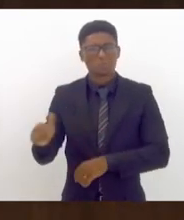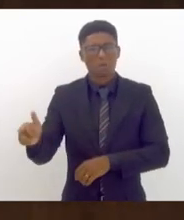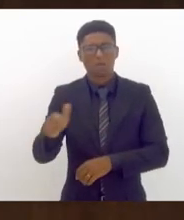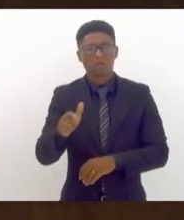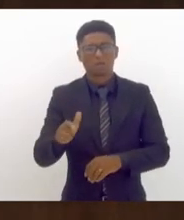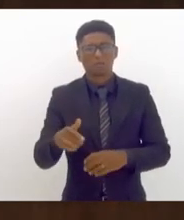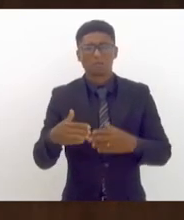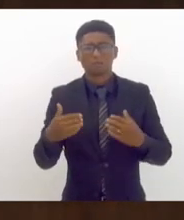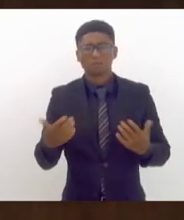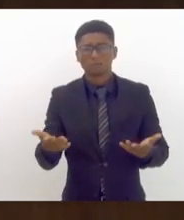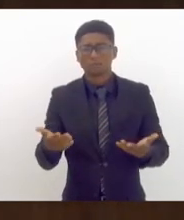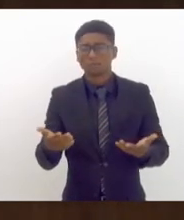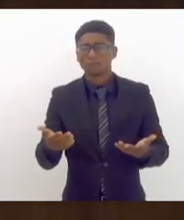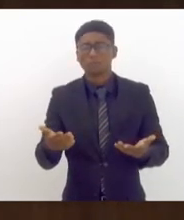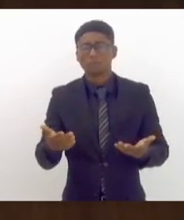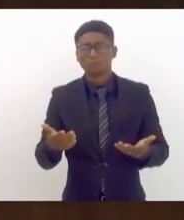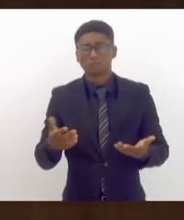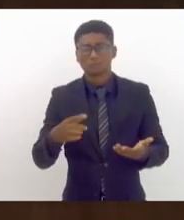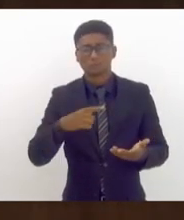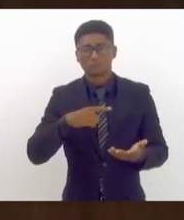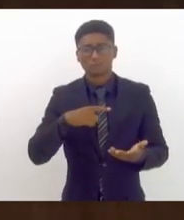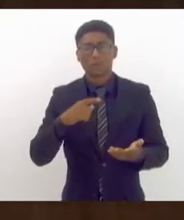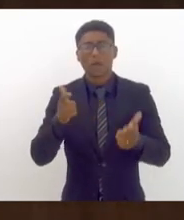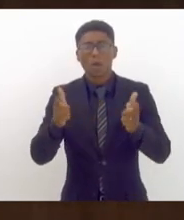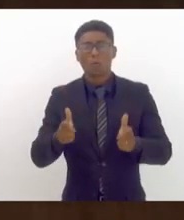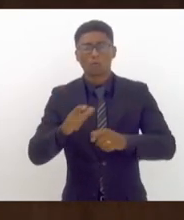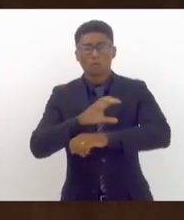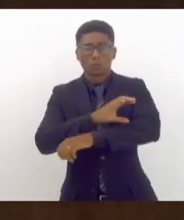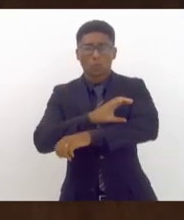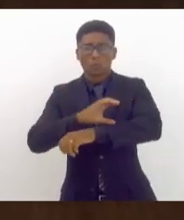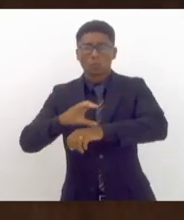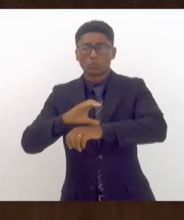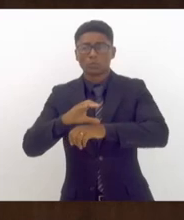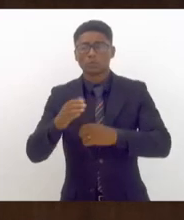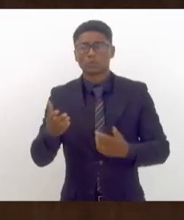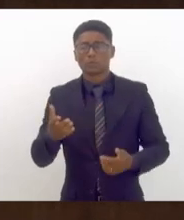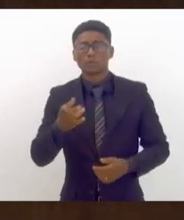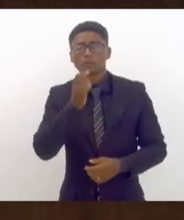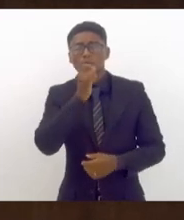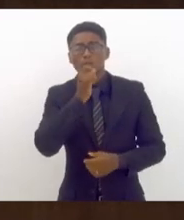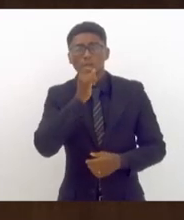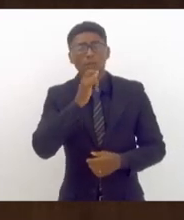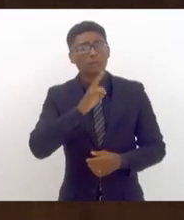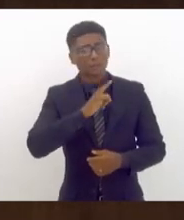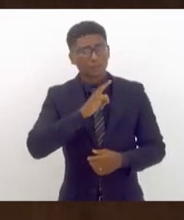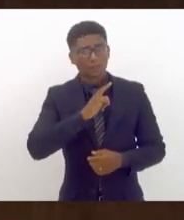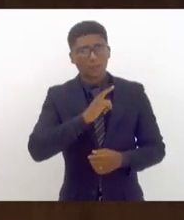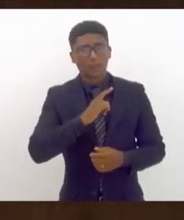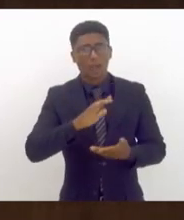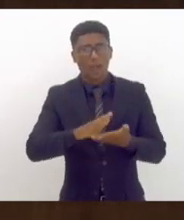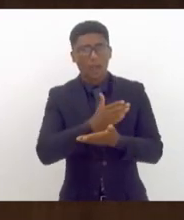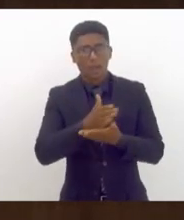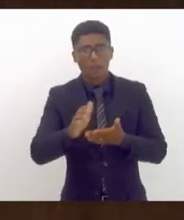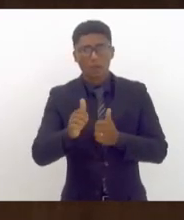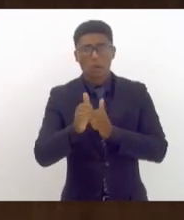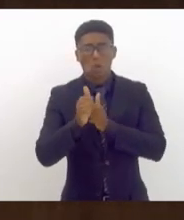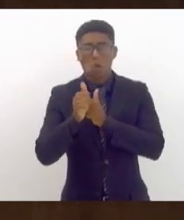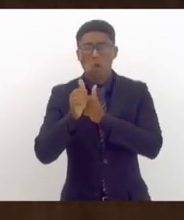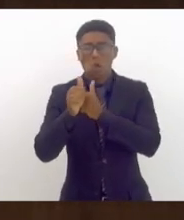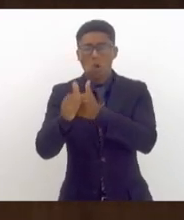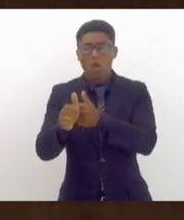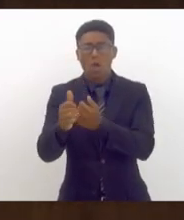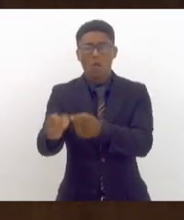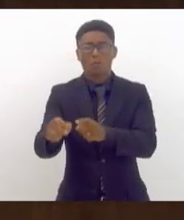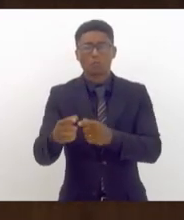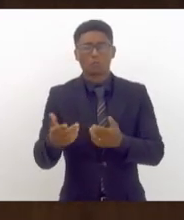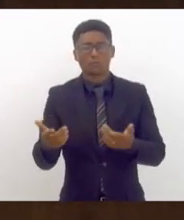em diversas dimensões, na sua dimensão cultural, quando nós temos a perseguição a manifestações